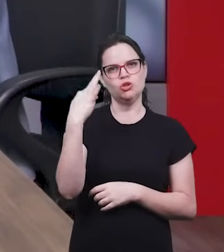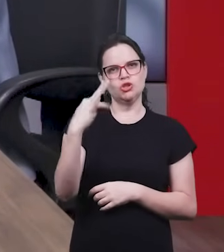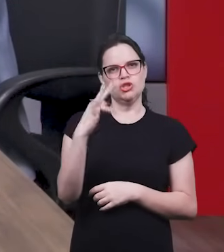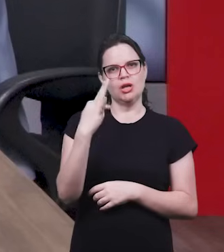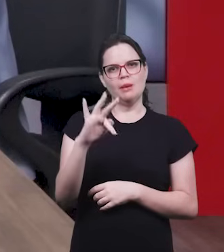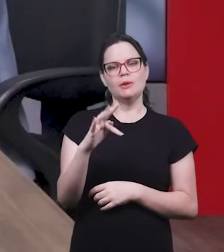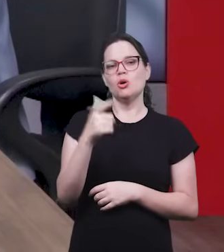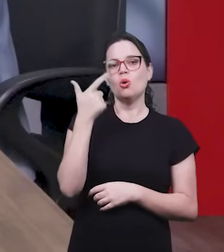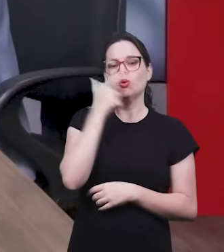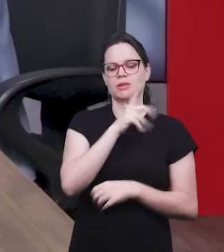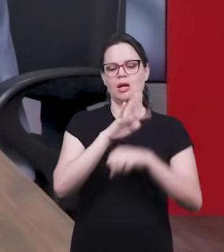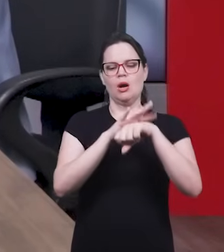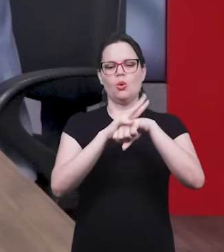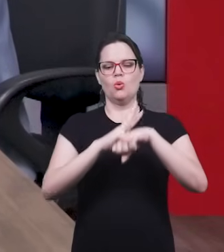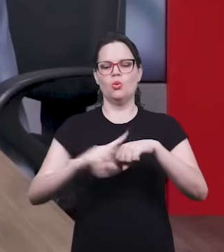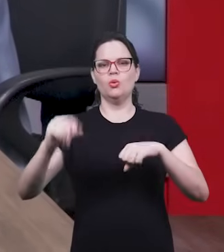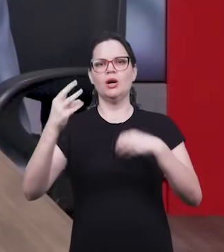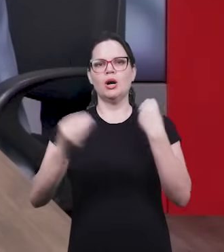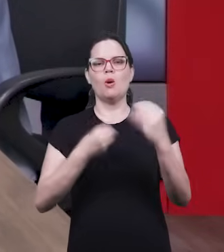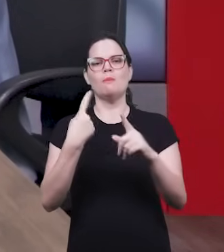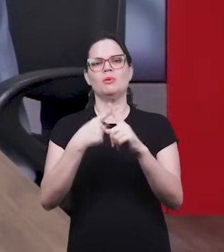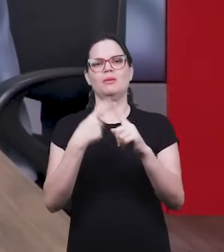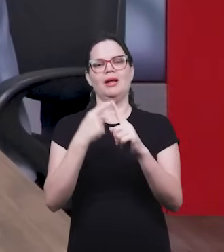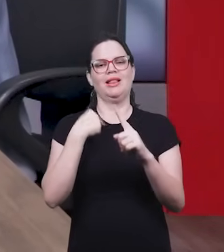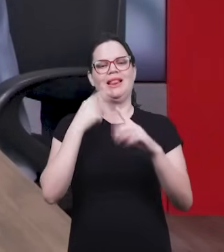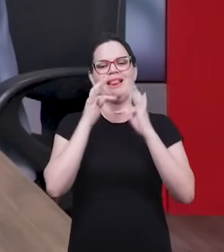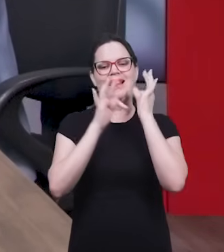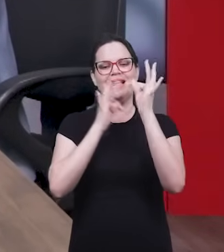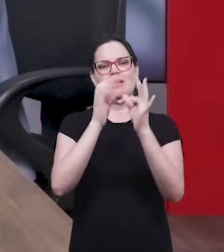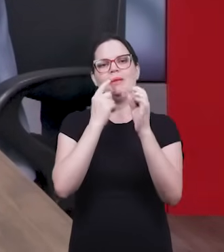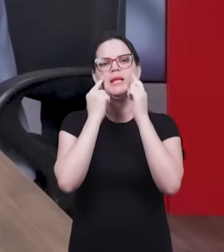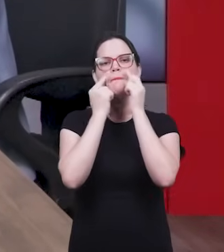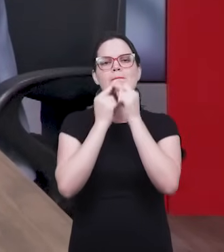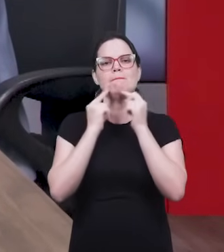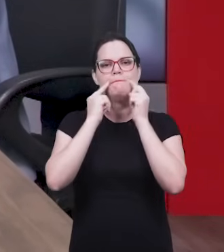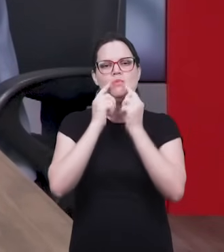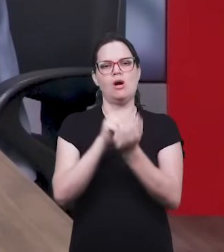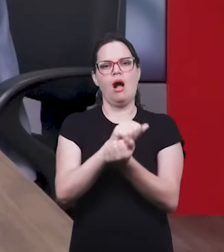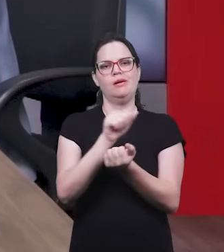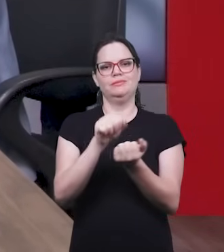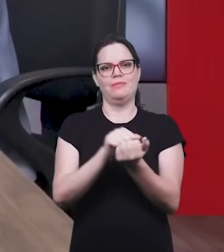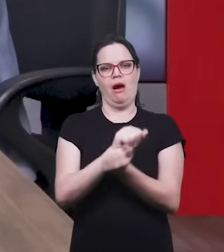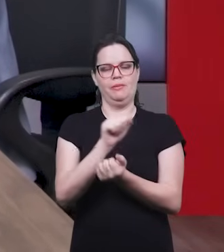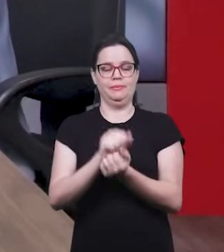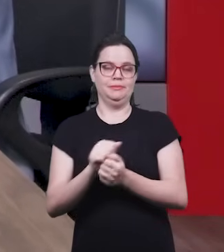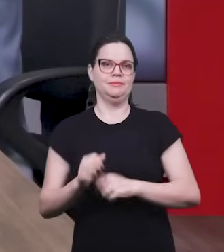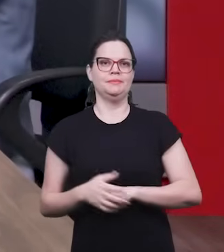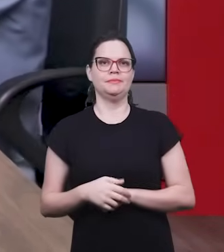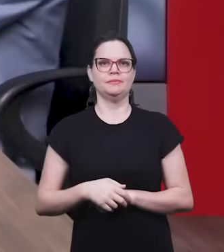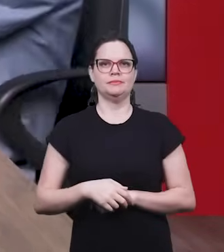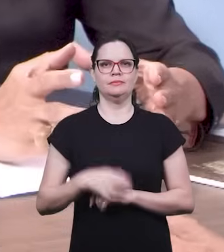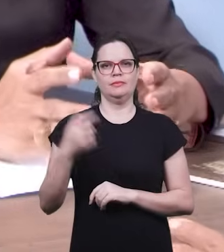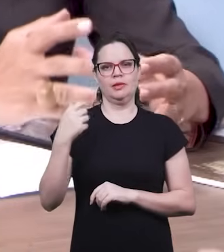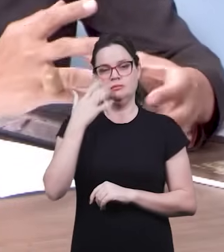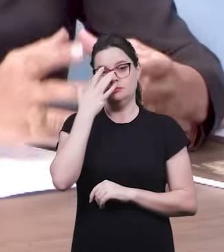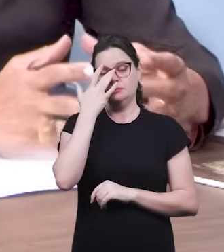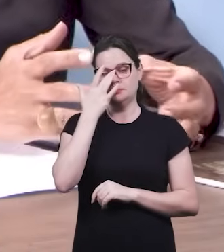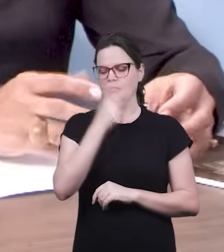nós curamos com a boca, na boca. Pastor, problema, o senhor tem visto também, não sei se quando o senhor